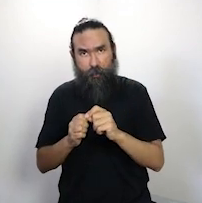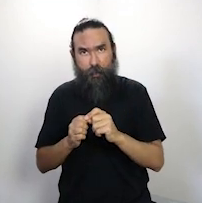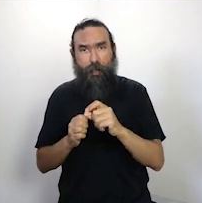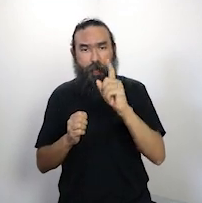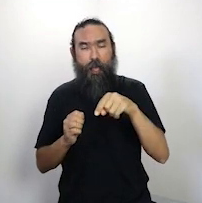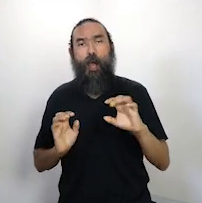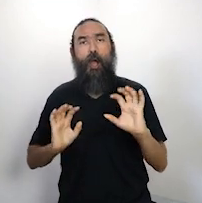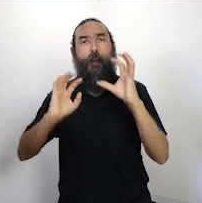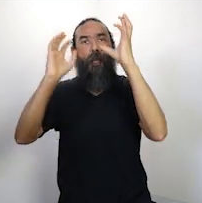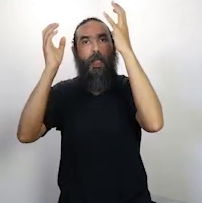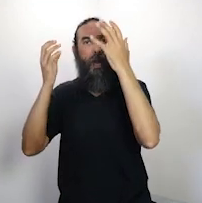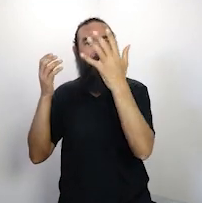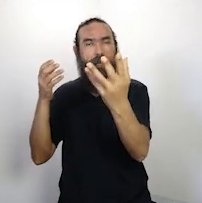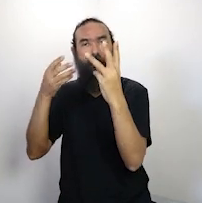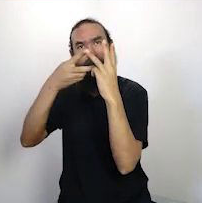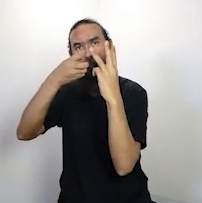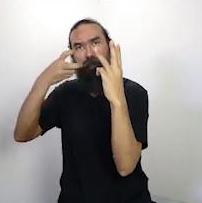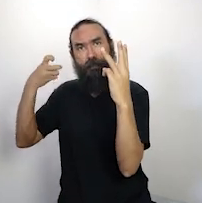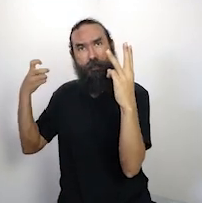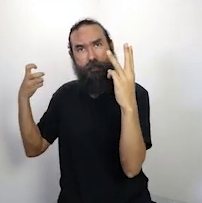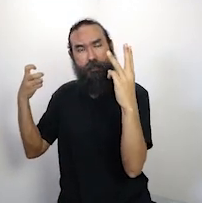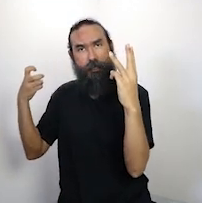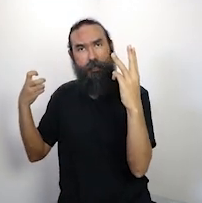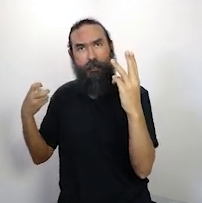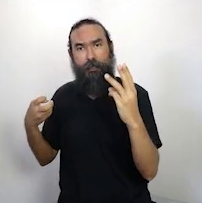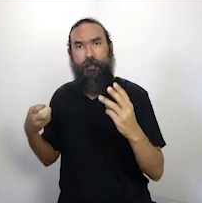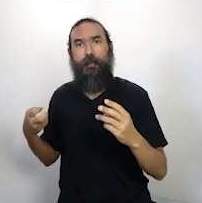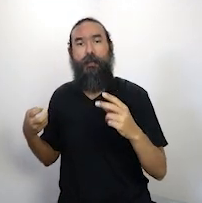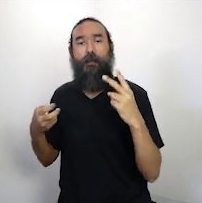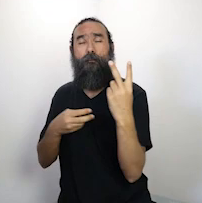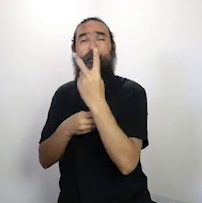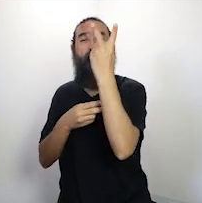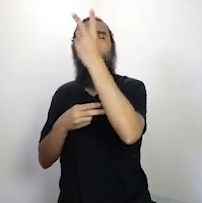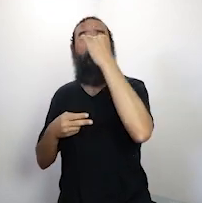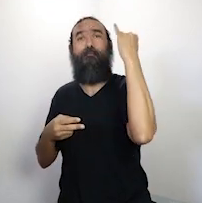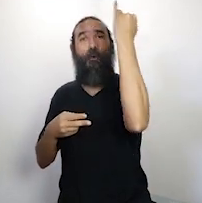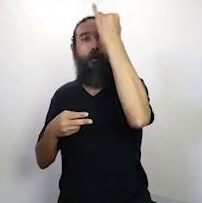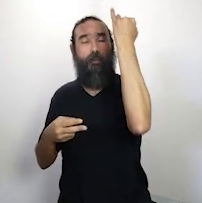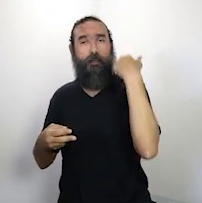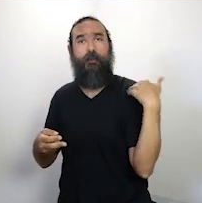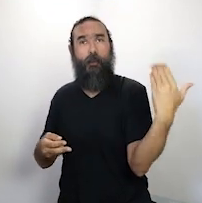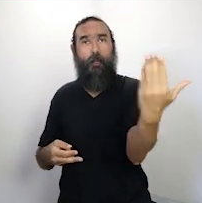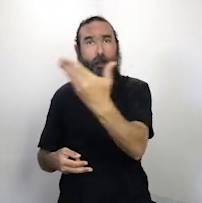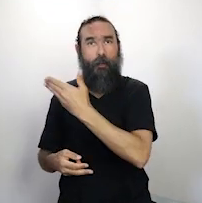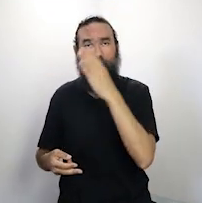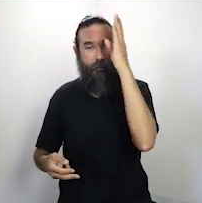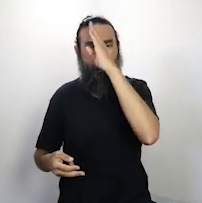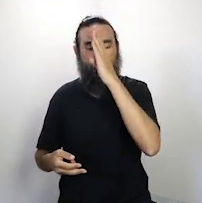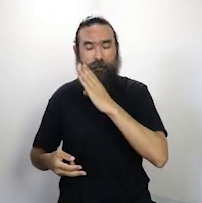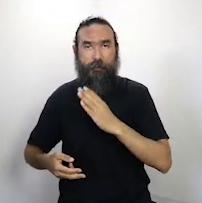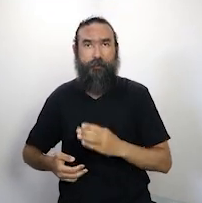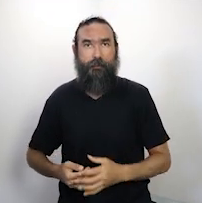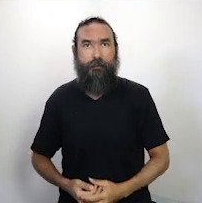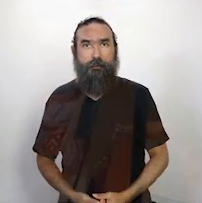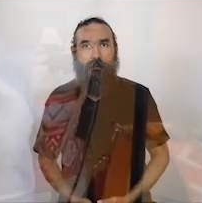os povos ricos do Brasil que a gente tem como referência, que é os povos indígenas. Vamos ver, Narelle? Vamos lá.